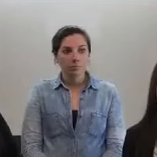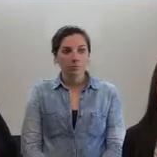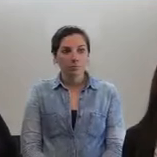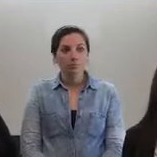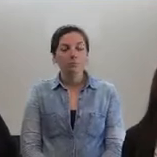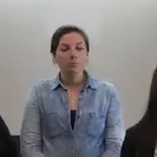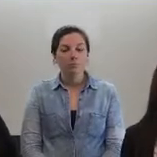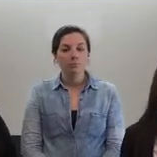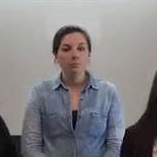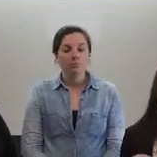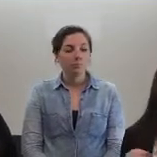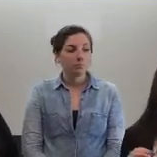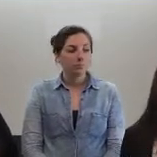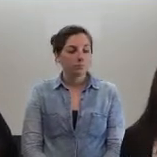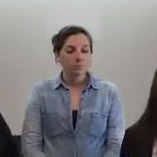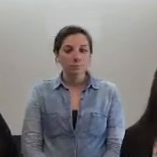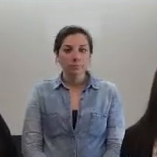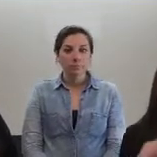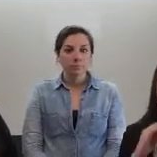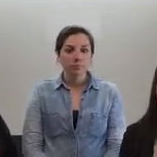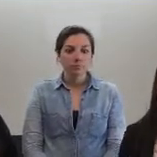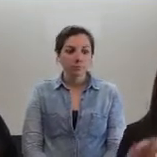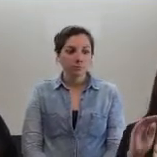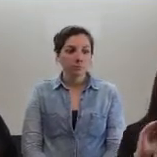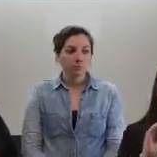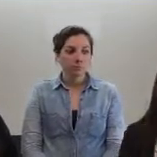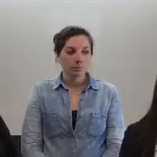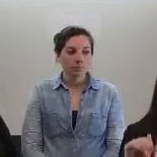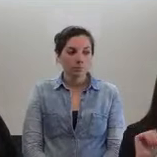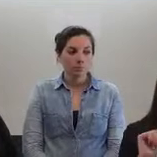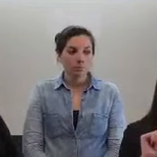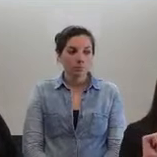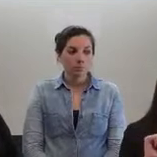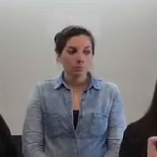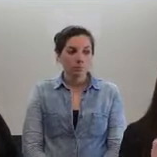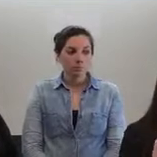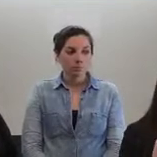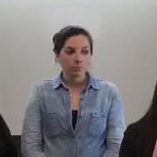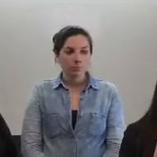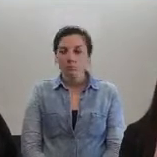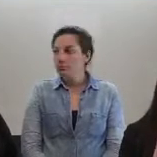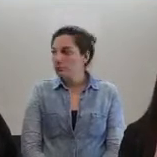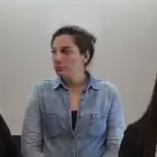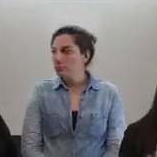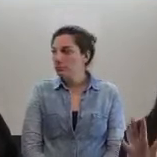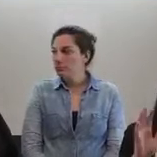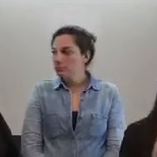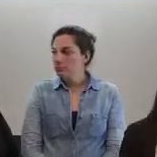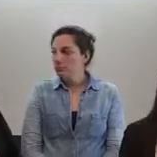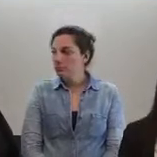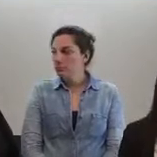um periódico. Então, assim, tudo que está nos periódicos é tudo que sai do forno, tudo que está novinho, todas as